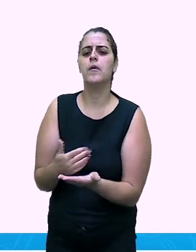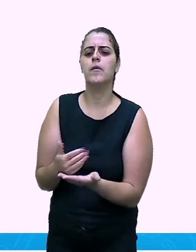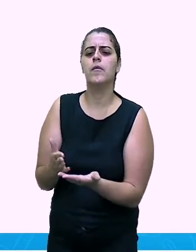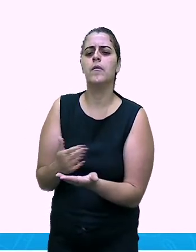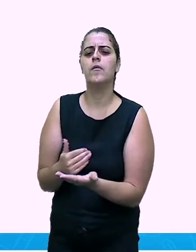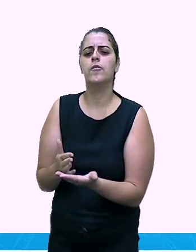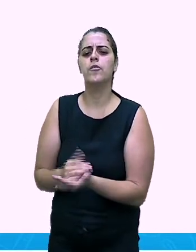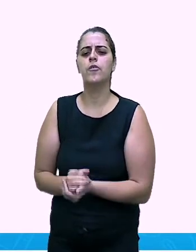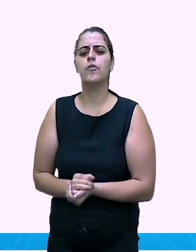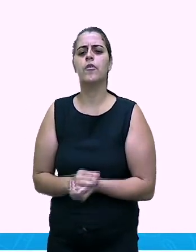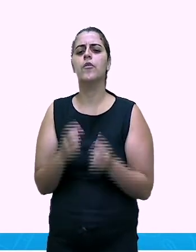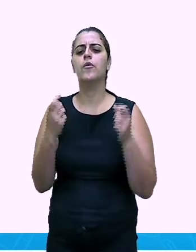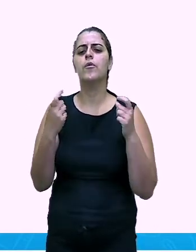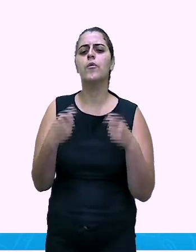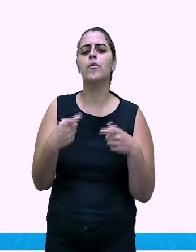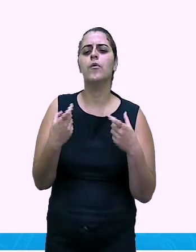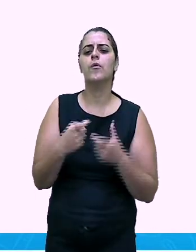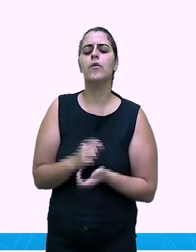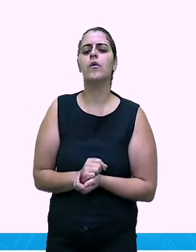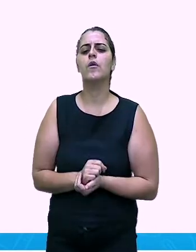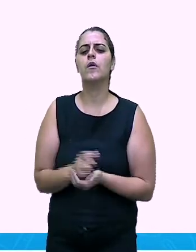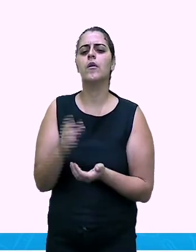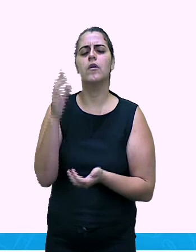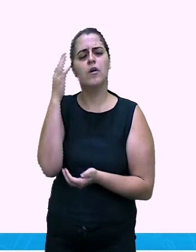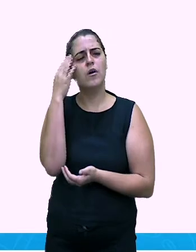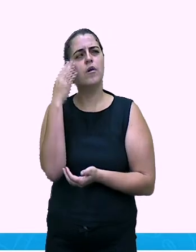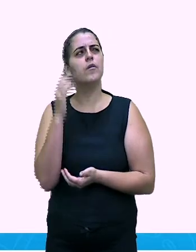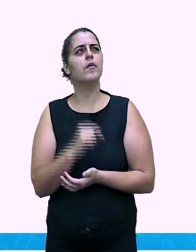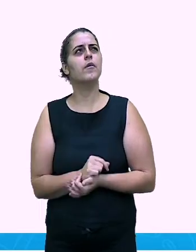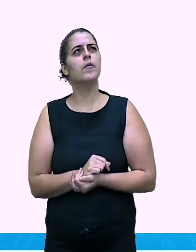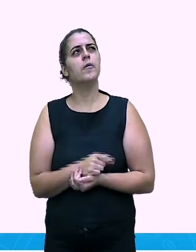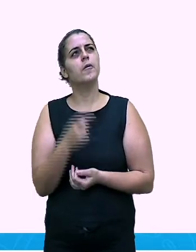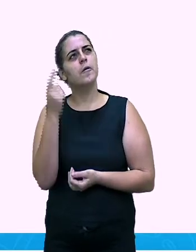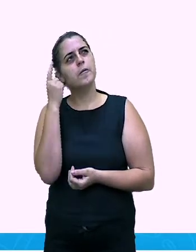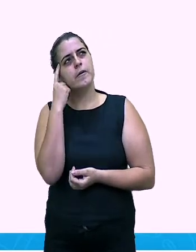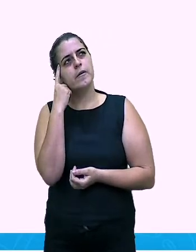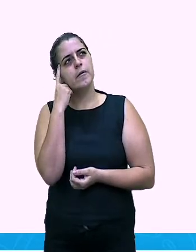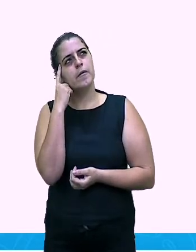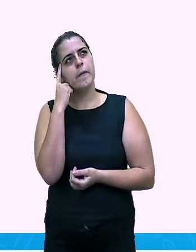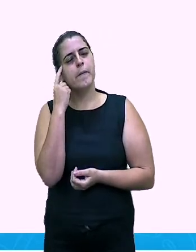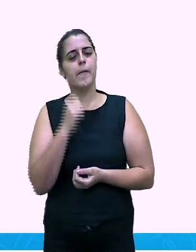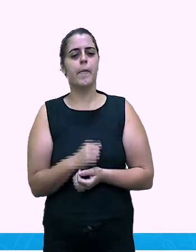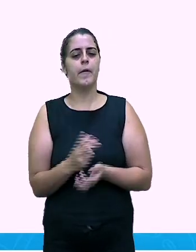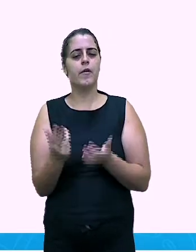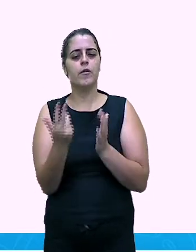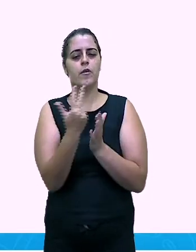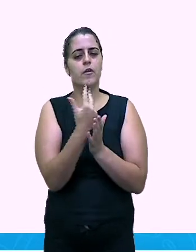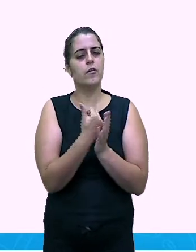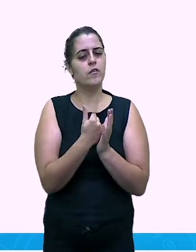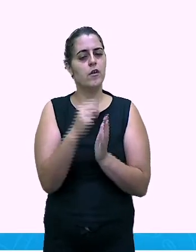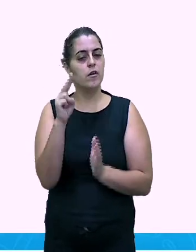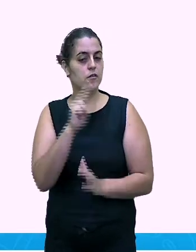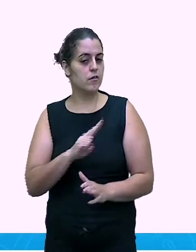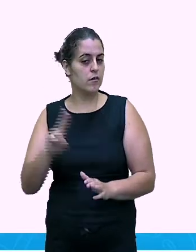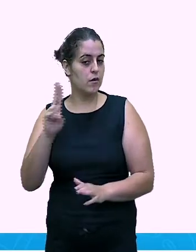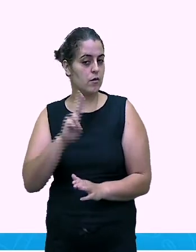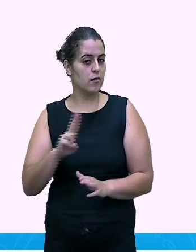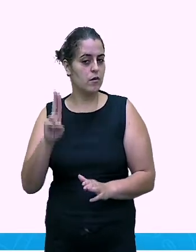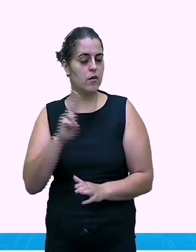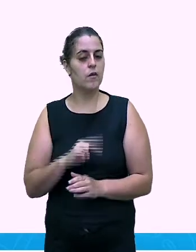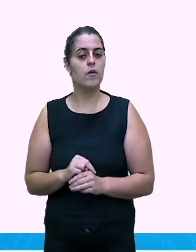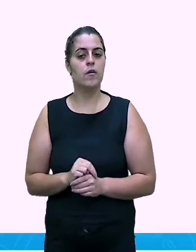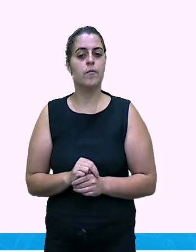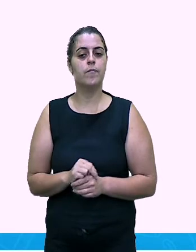e a posição? E aí você vai determinar. Vai depender do desenho que você vai usar e